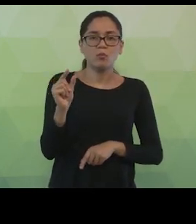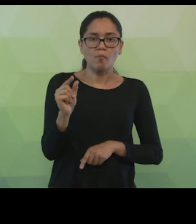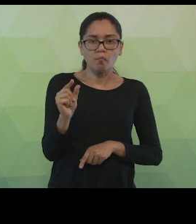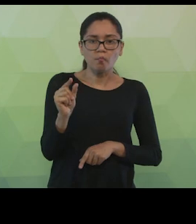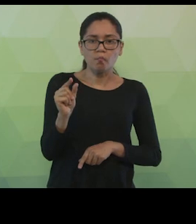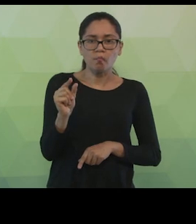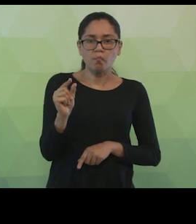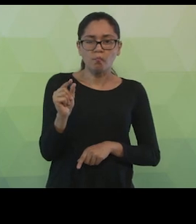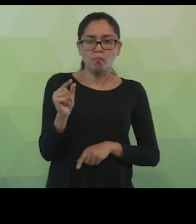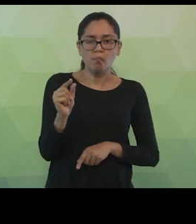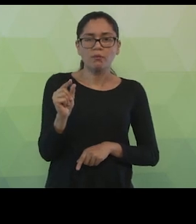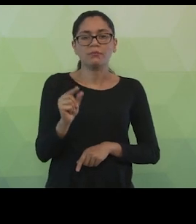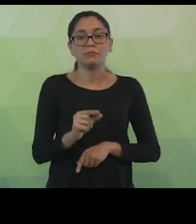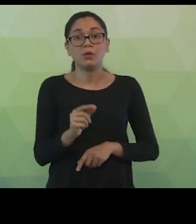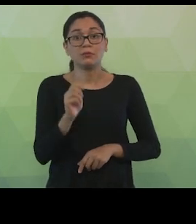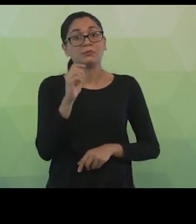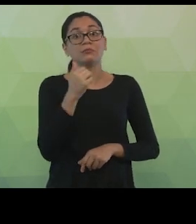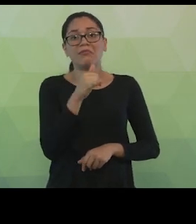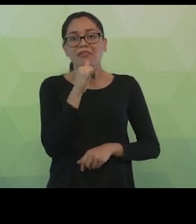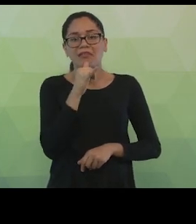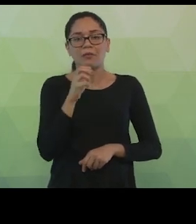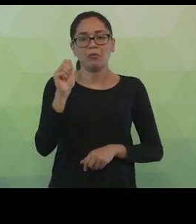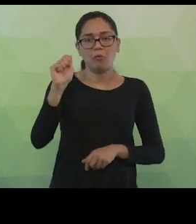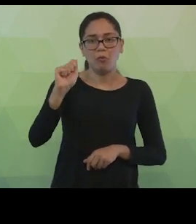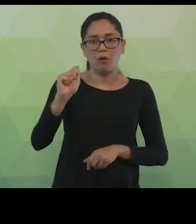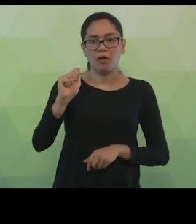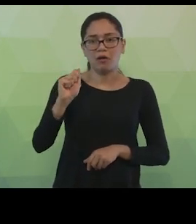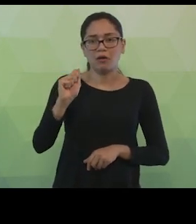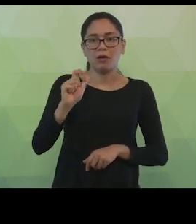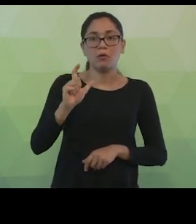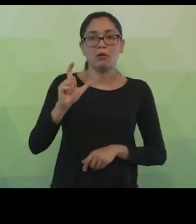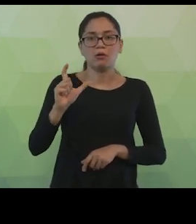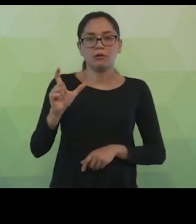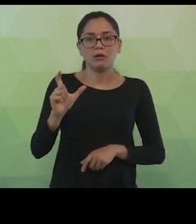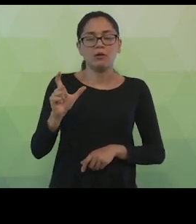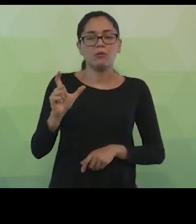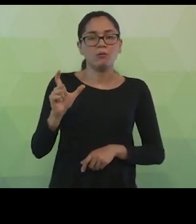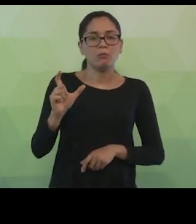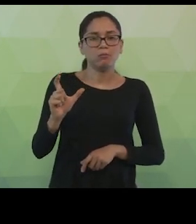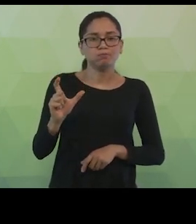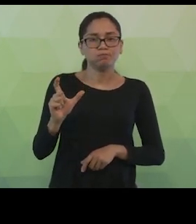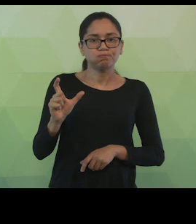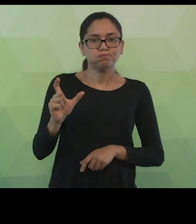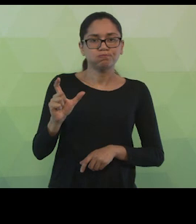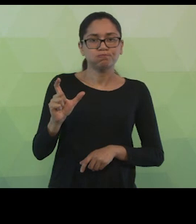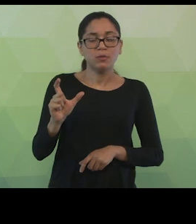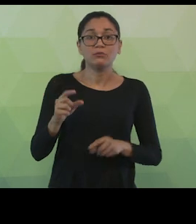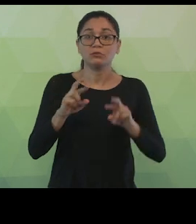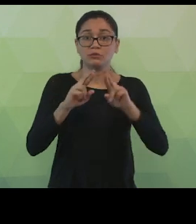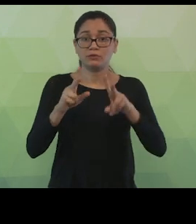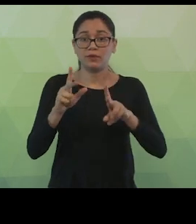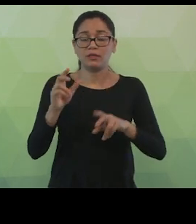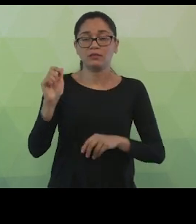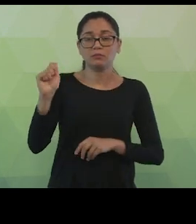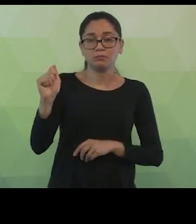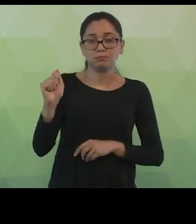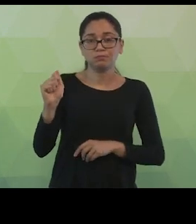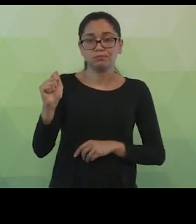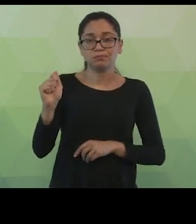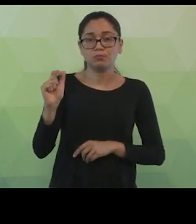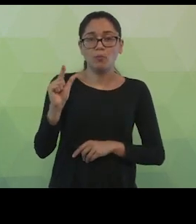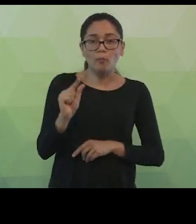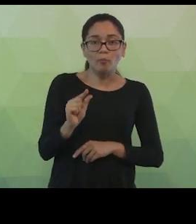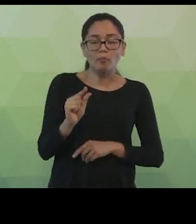é diferente do A minúsculo, bem como os nomes dos comandos também devem ser digitados de